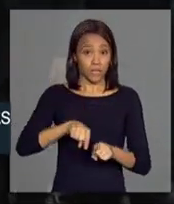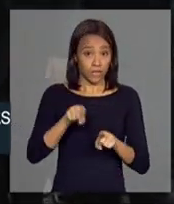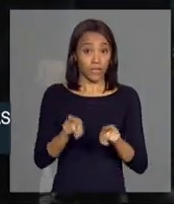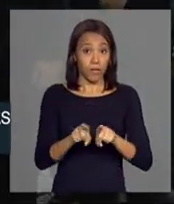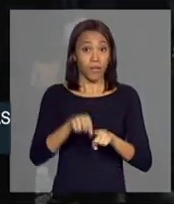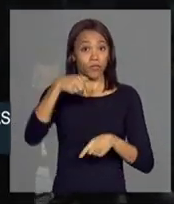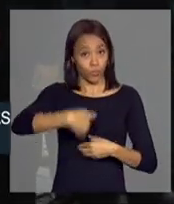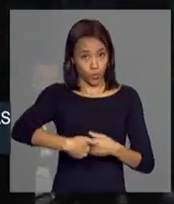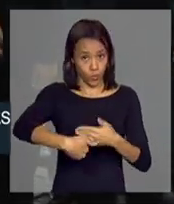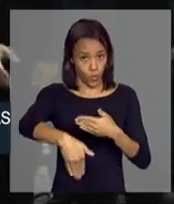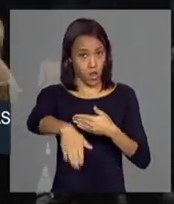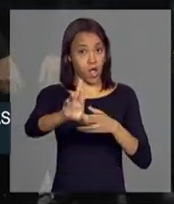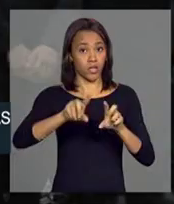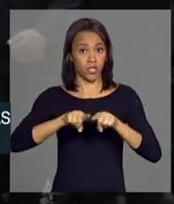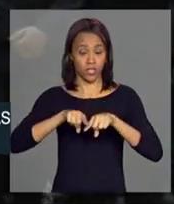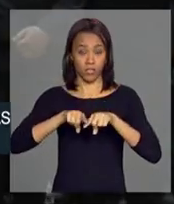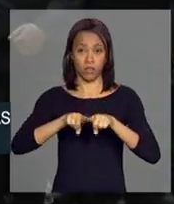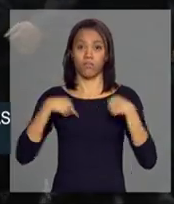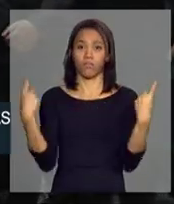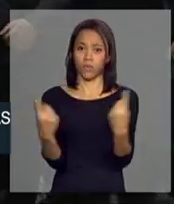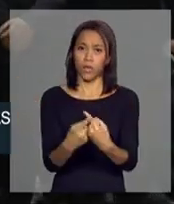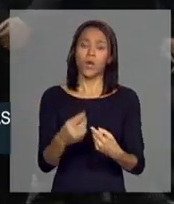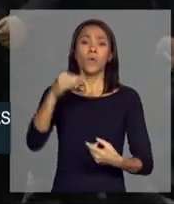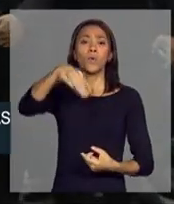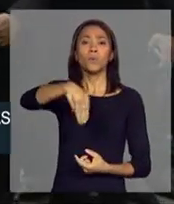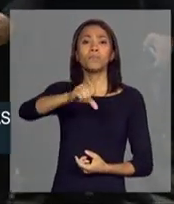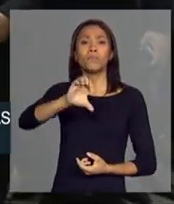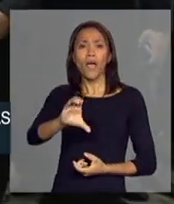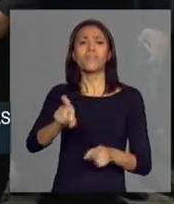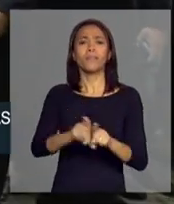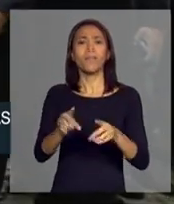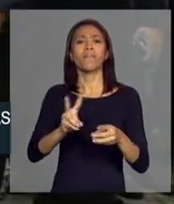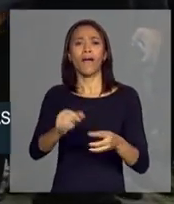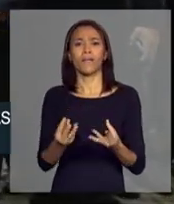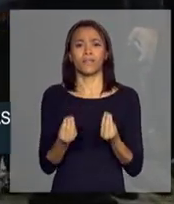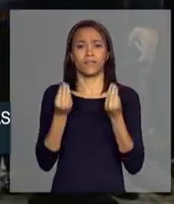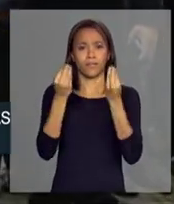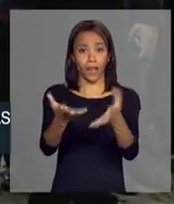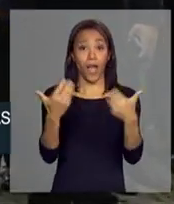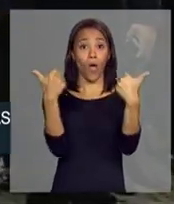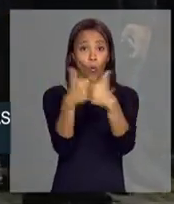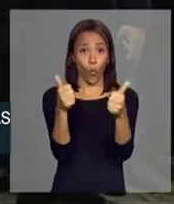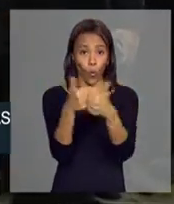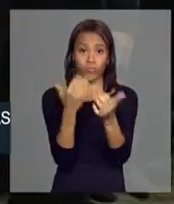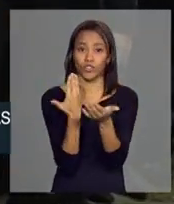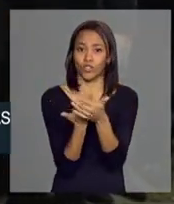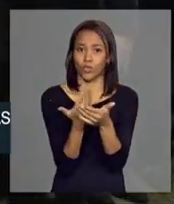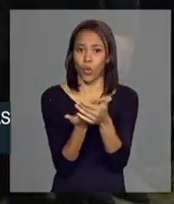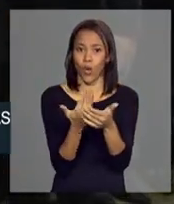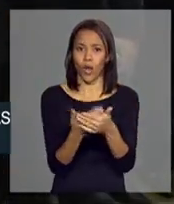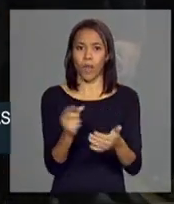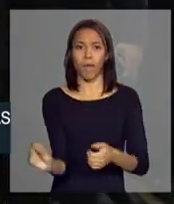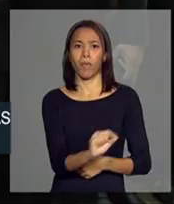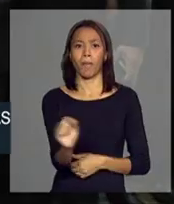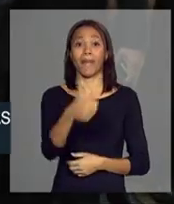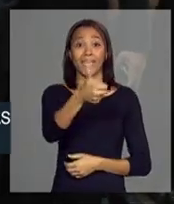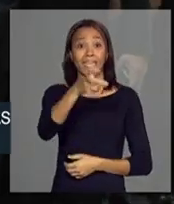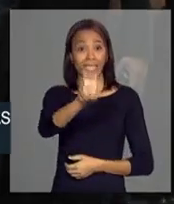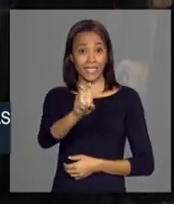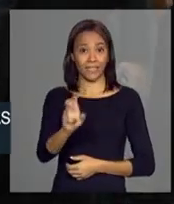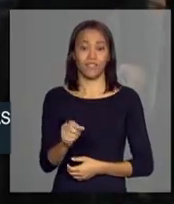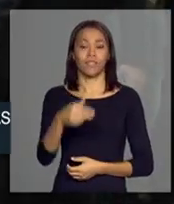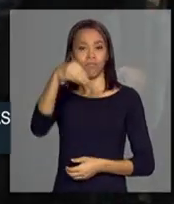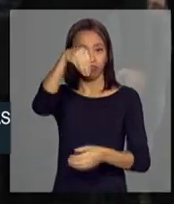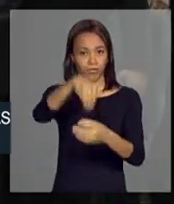começa logo mais o ministério da educação também vai entregar ônibus escolares para 15 municípios do rio grande do